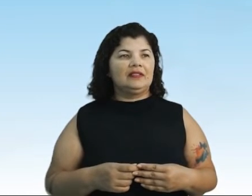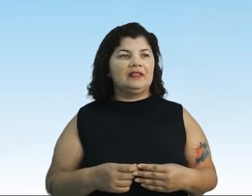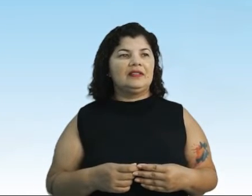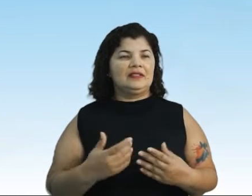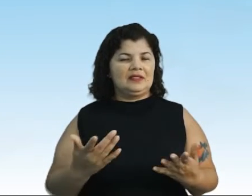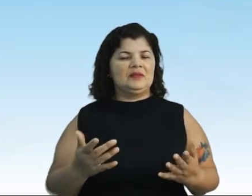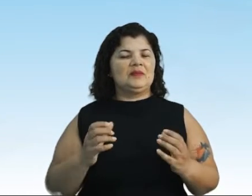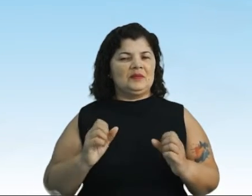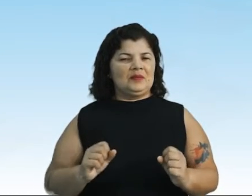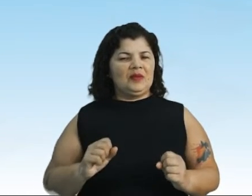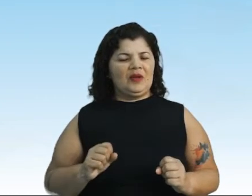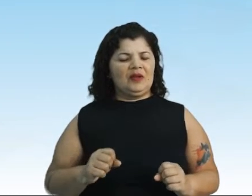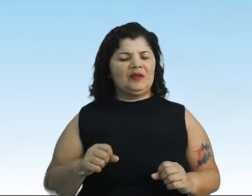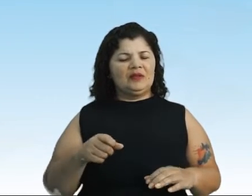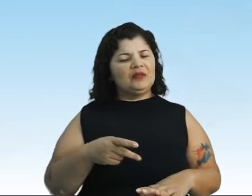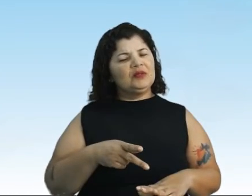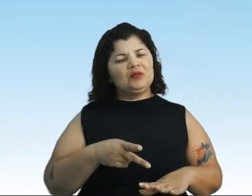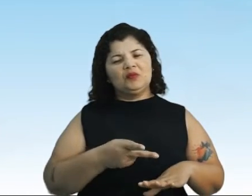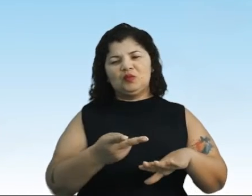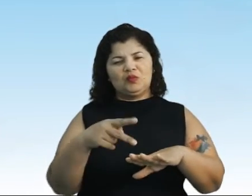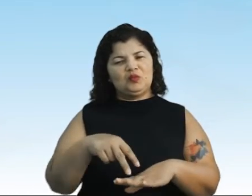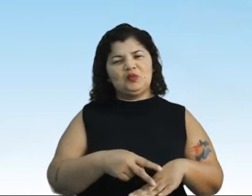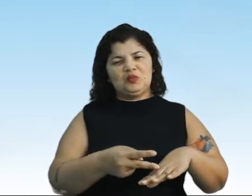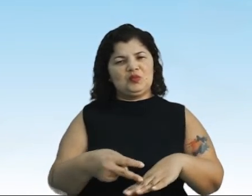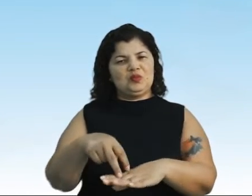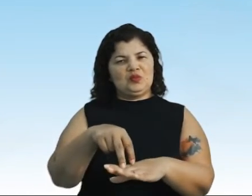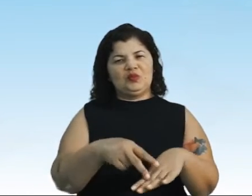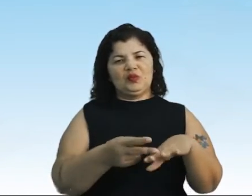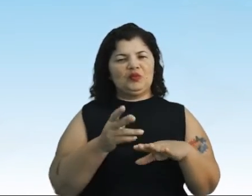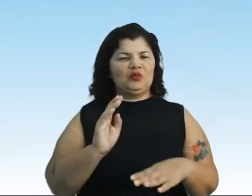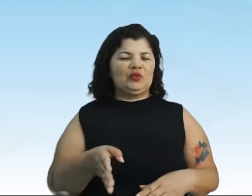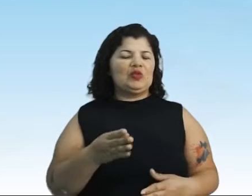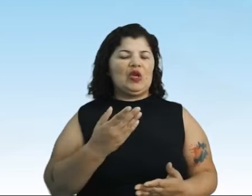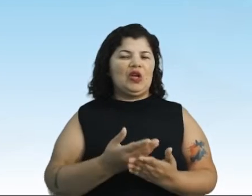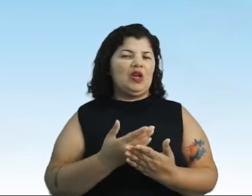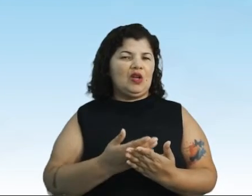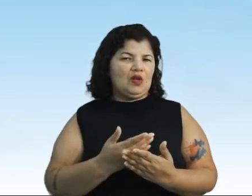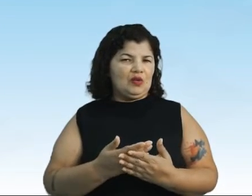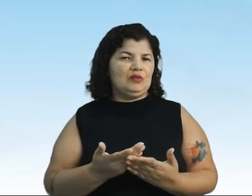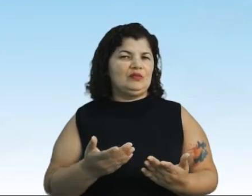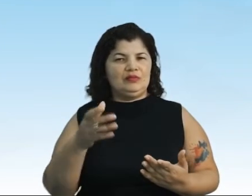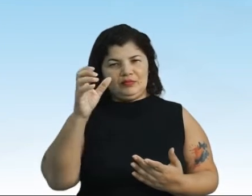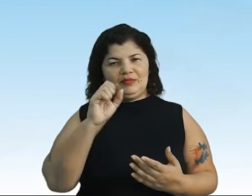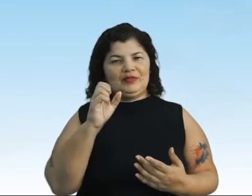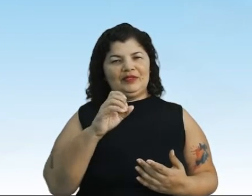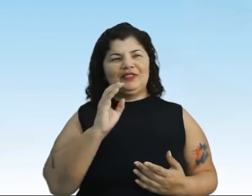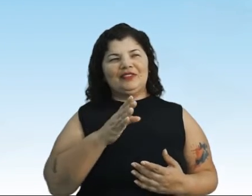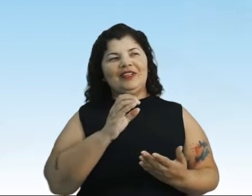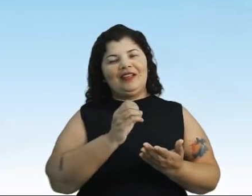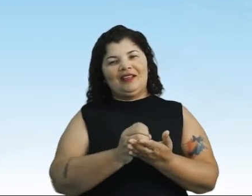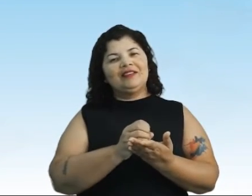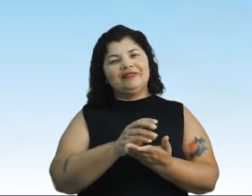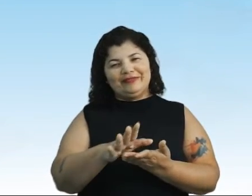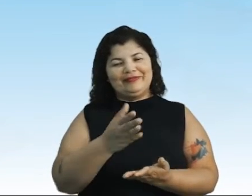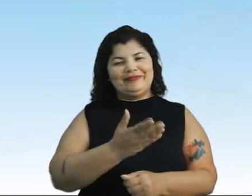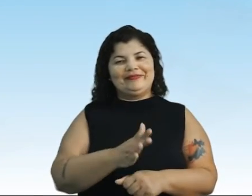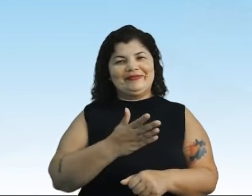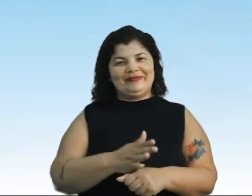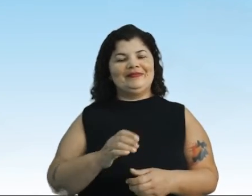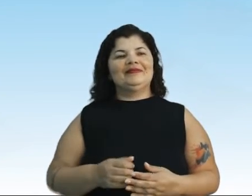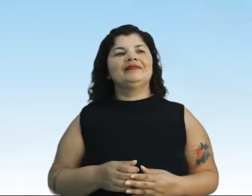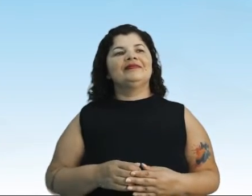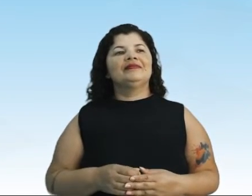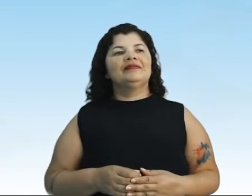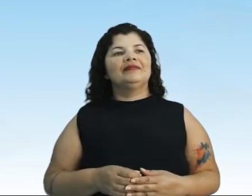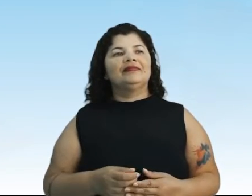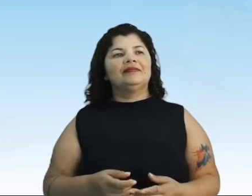Eu posso patinar, eu posso fazer, porque eu tive aula, eu sei. Eu fui lá para o Marco Zero praticar. Number